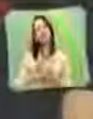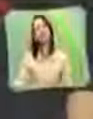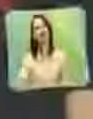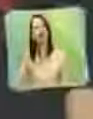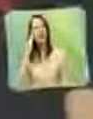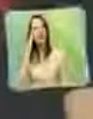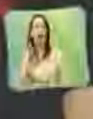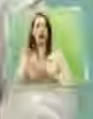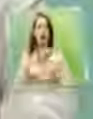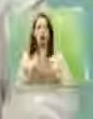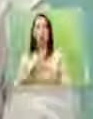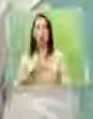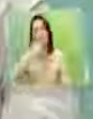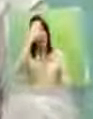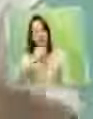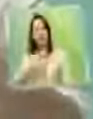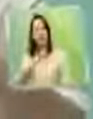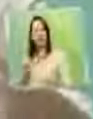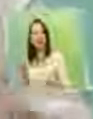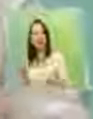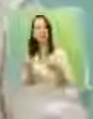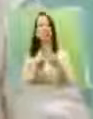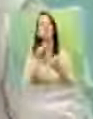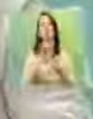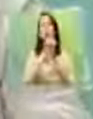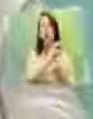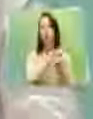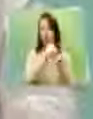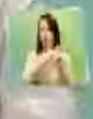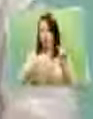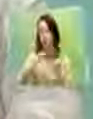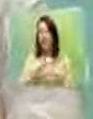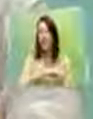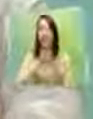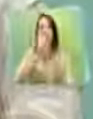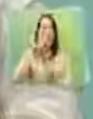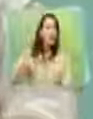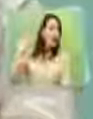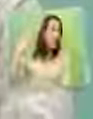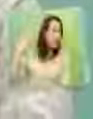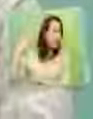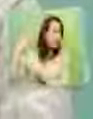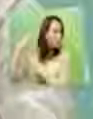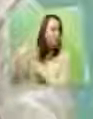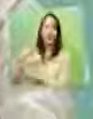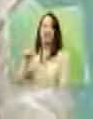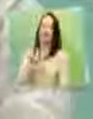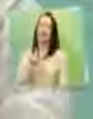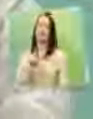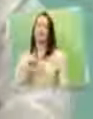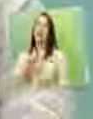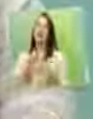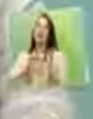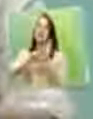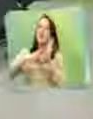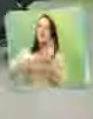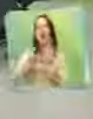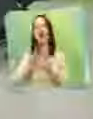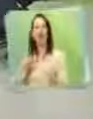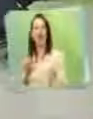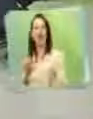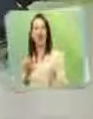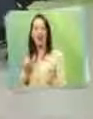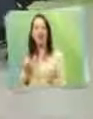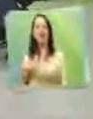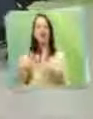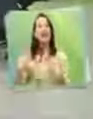luta, essa inserção do indivíduo na sociedade baseada nesses três direitos. Mas nem sempre cidadania foi entendida da mesma forma. Uhum. Né? Então, entender